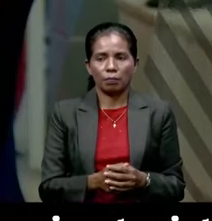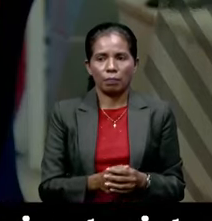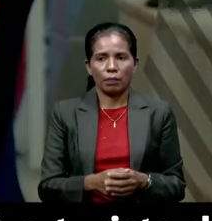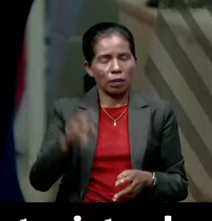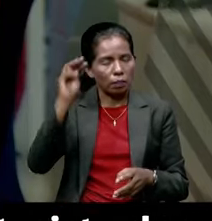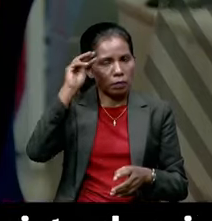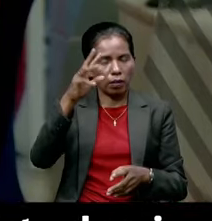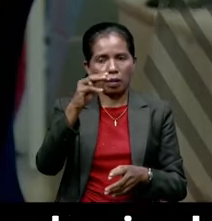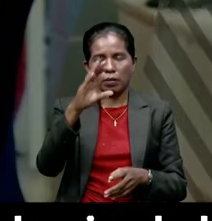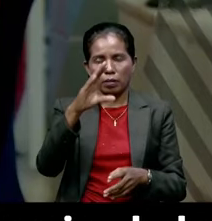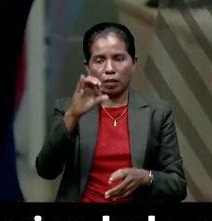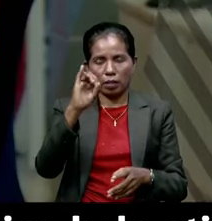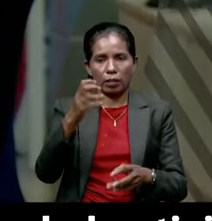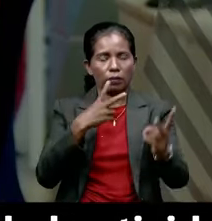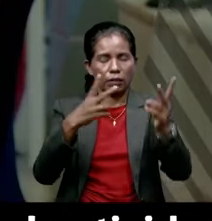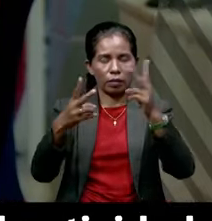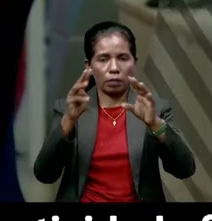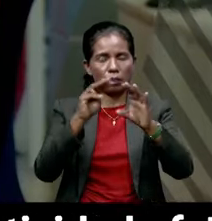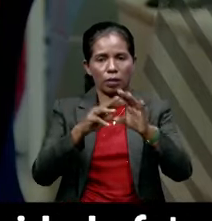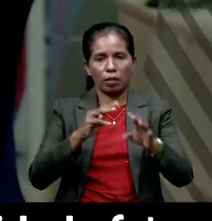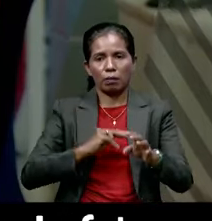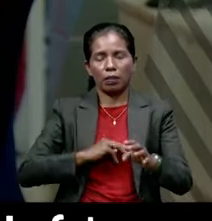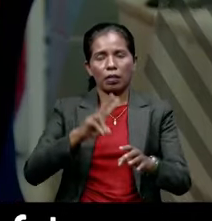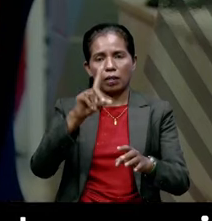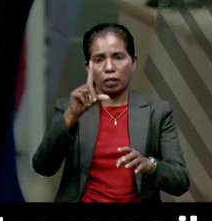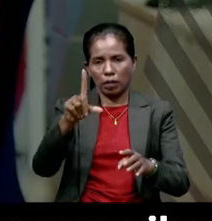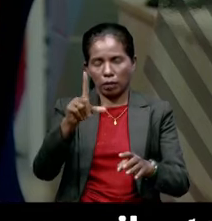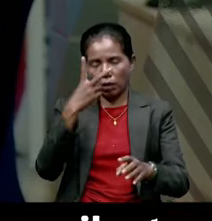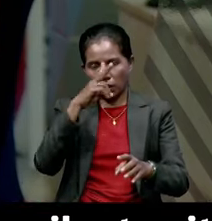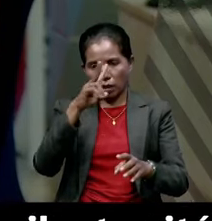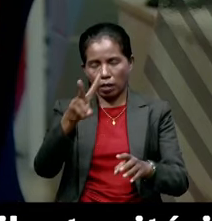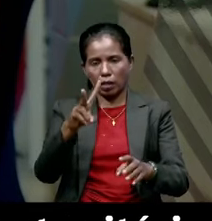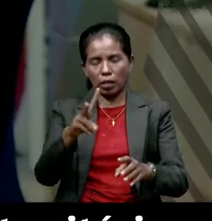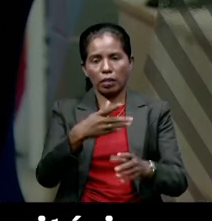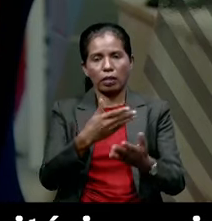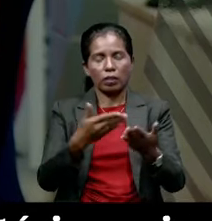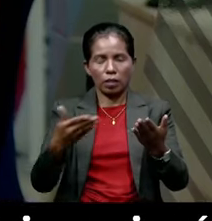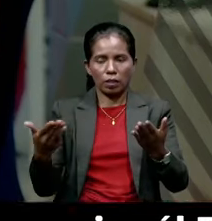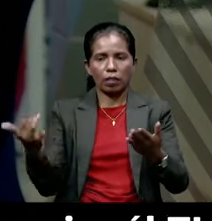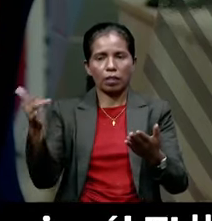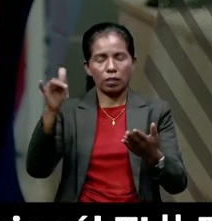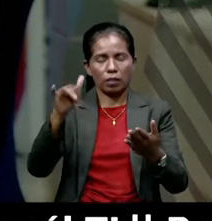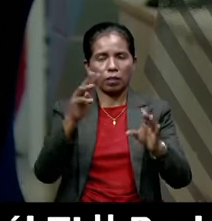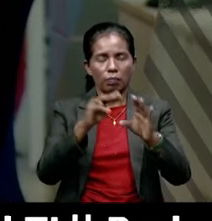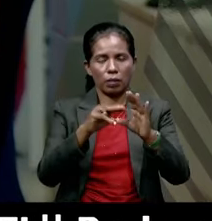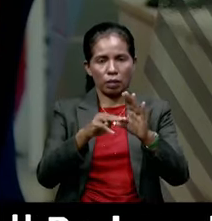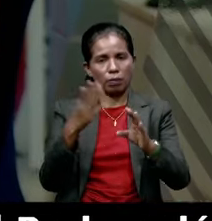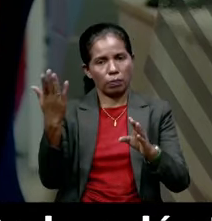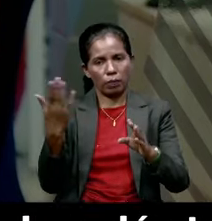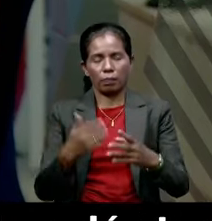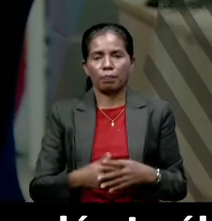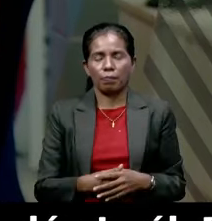Ministro Comércio e Indústria visita mercado Manglewana, onde há progresso e reabilitação para facilitar a cira e a mercado refere.